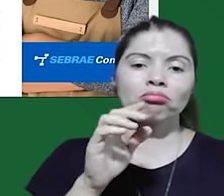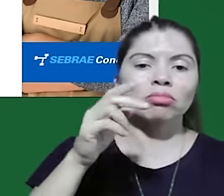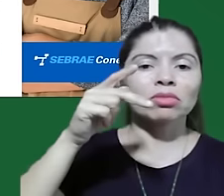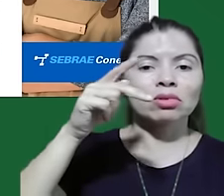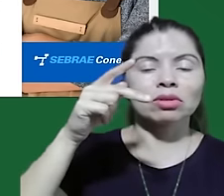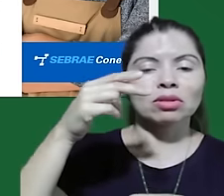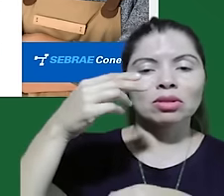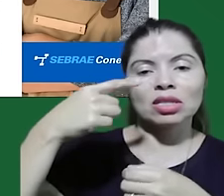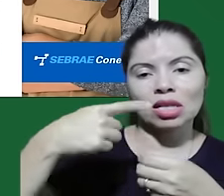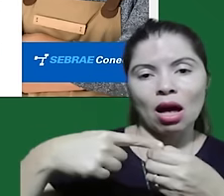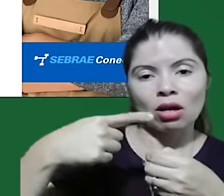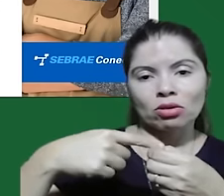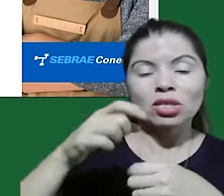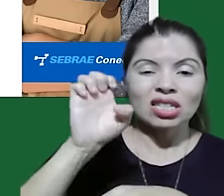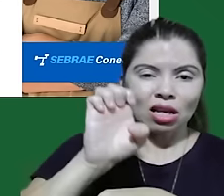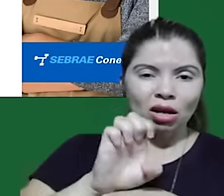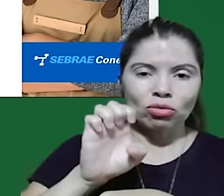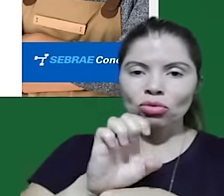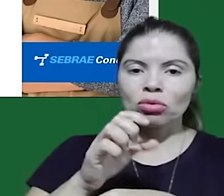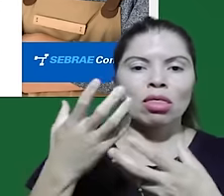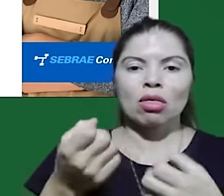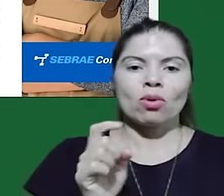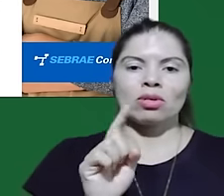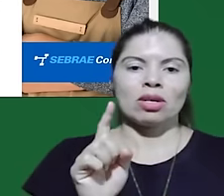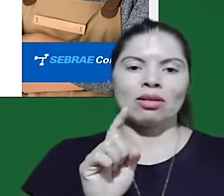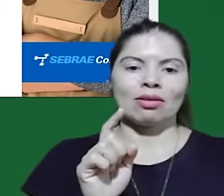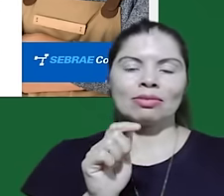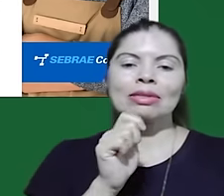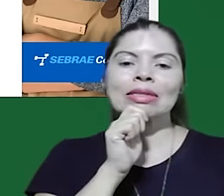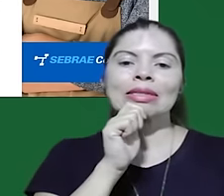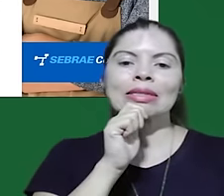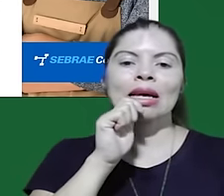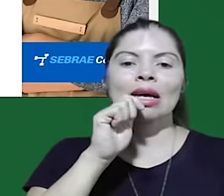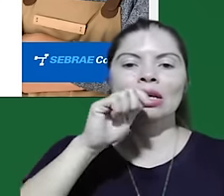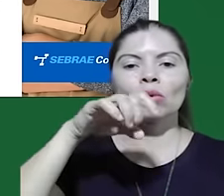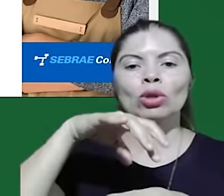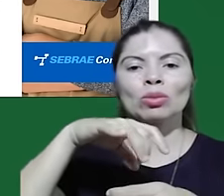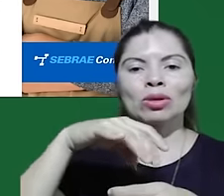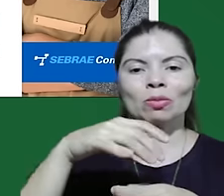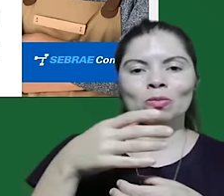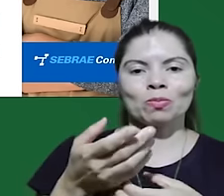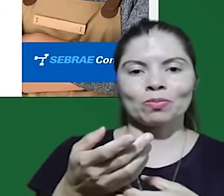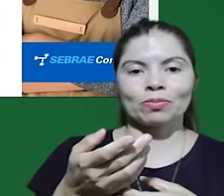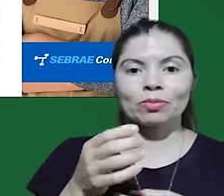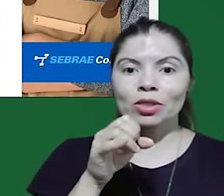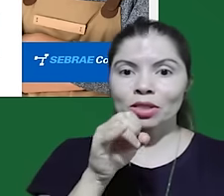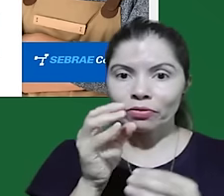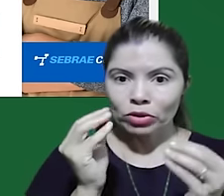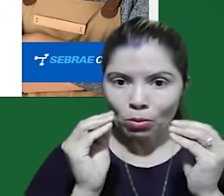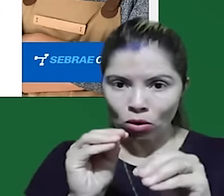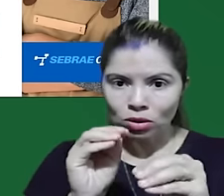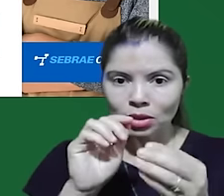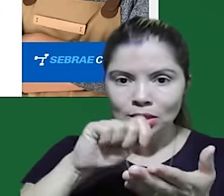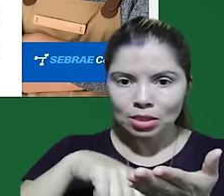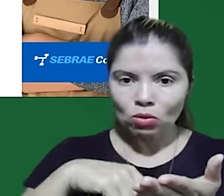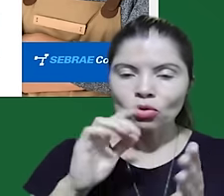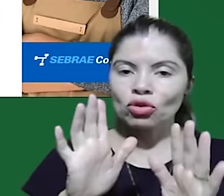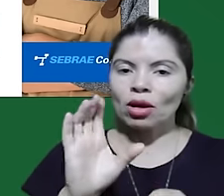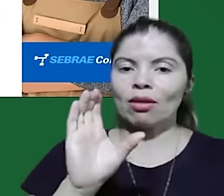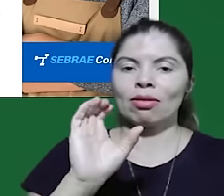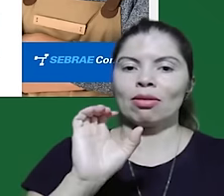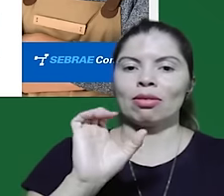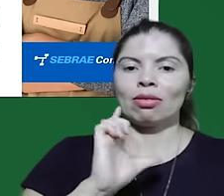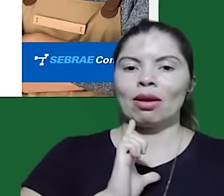contribuinte isento de inscrição estadual ou seja o contribuinte quando ele é contribuinte já tem a inscrição estadual naquele estado ele Obrigatoriamente vai